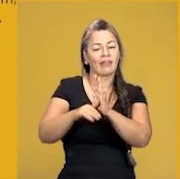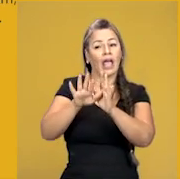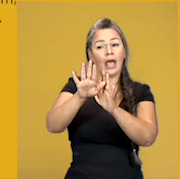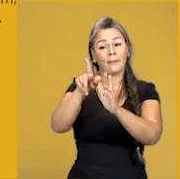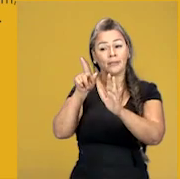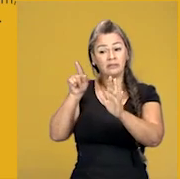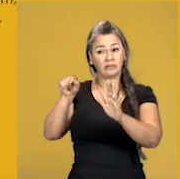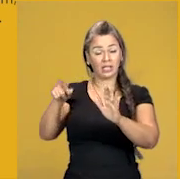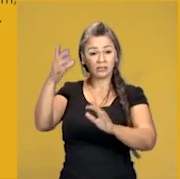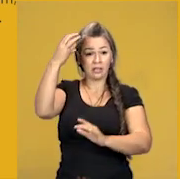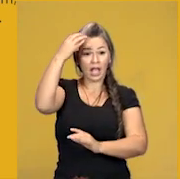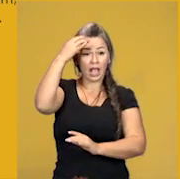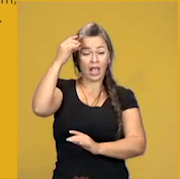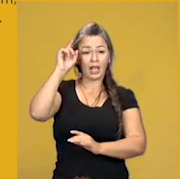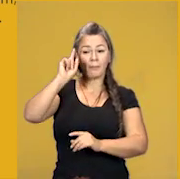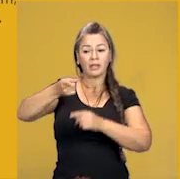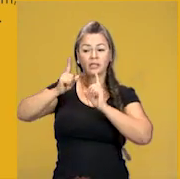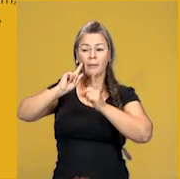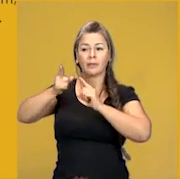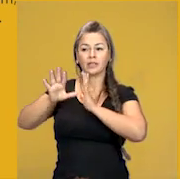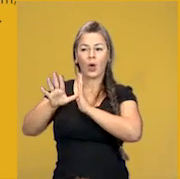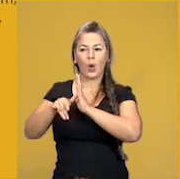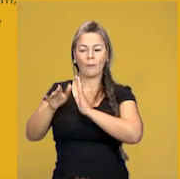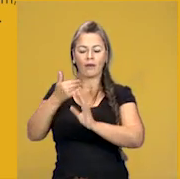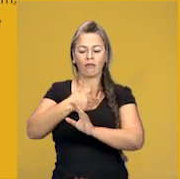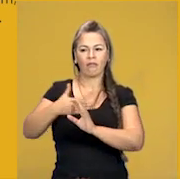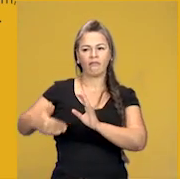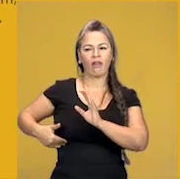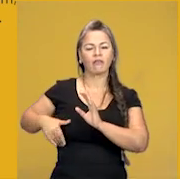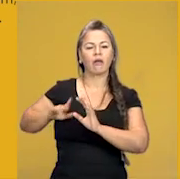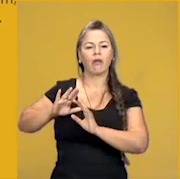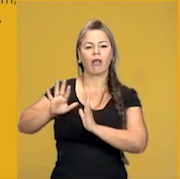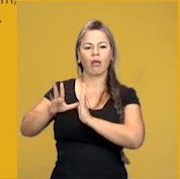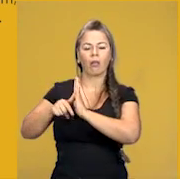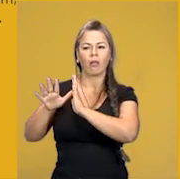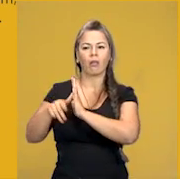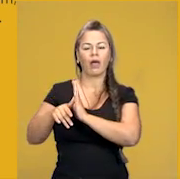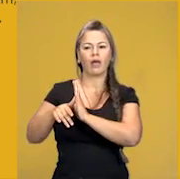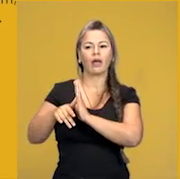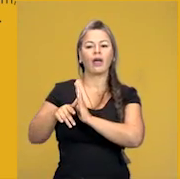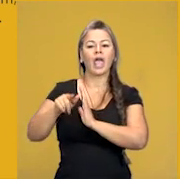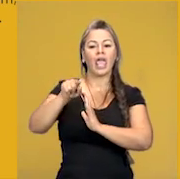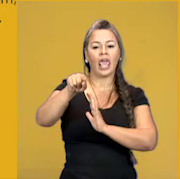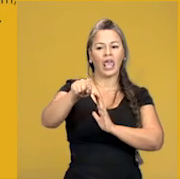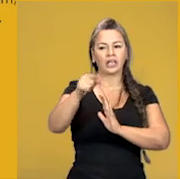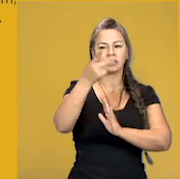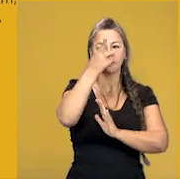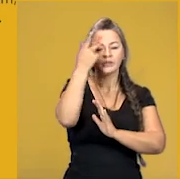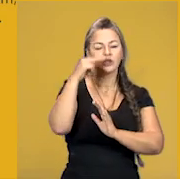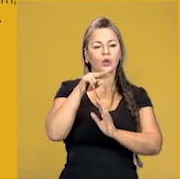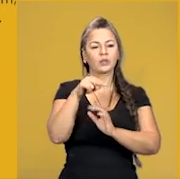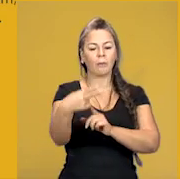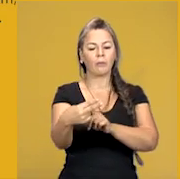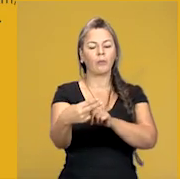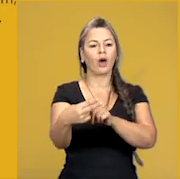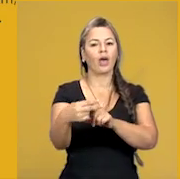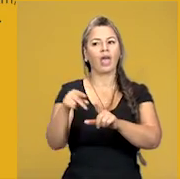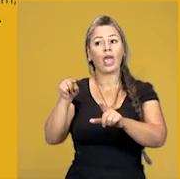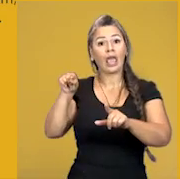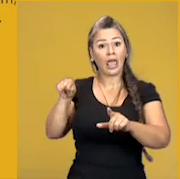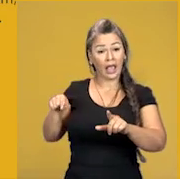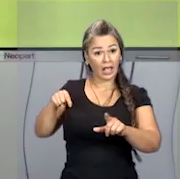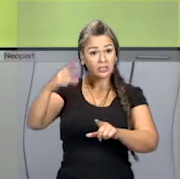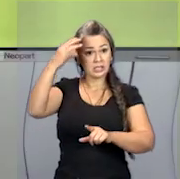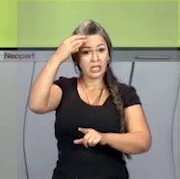nem perigo. Os outros se furtam, são enforcados, estes furtam e enforcam. Então, para